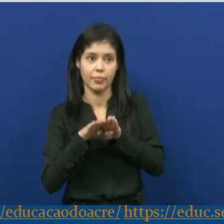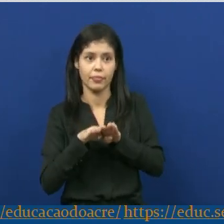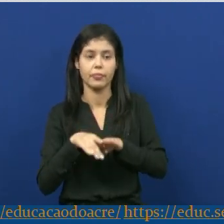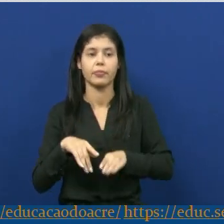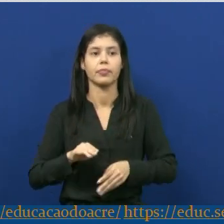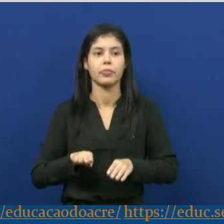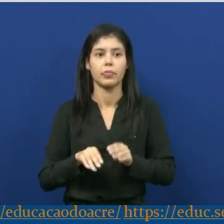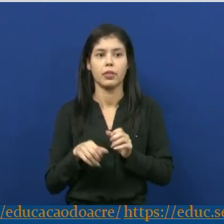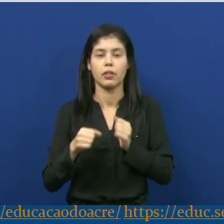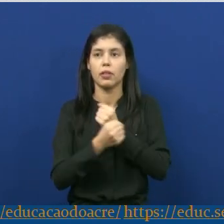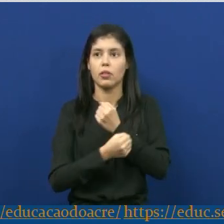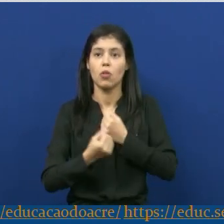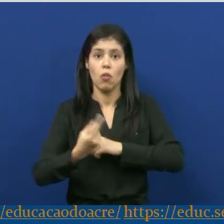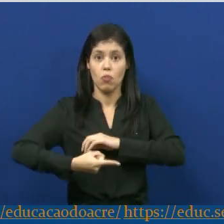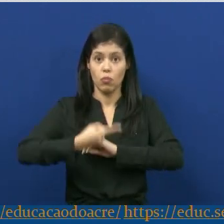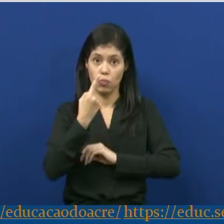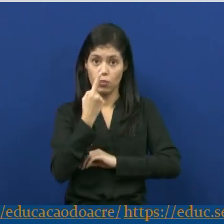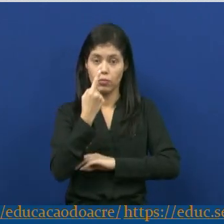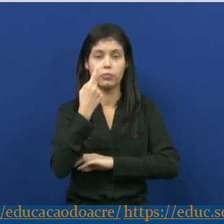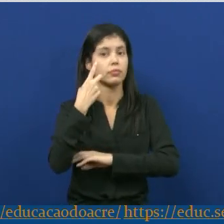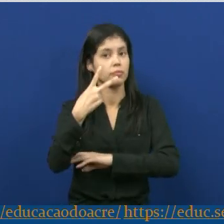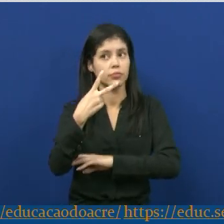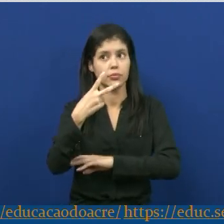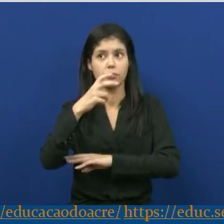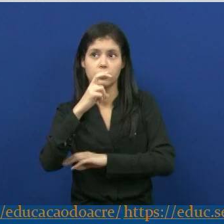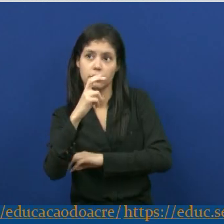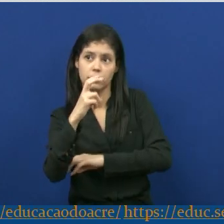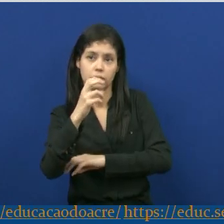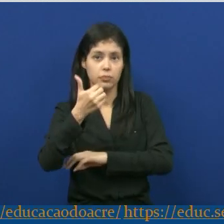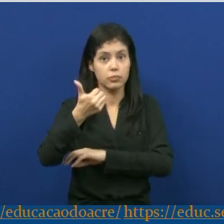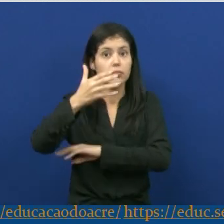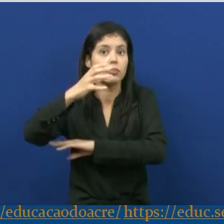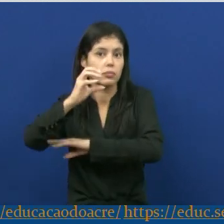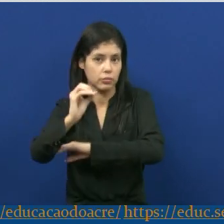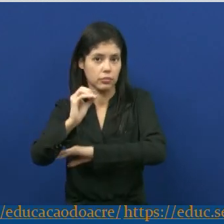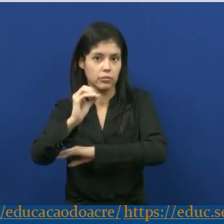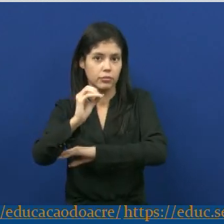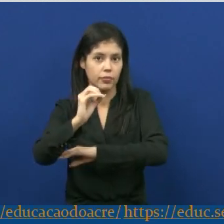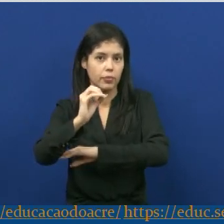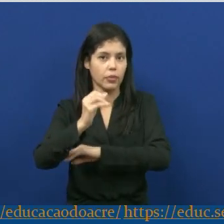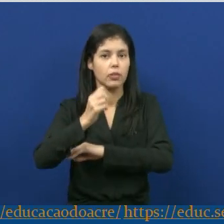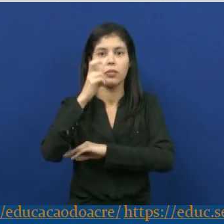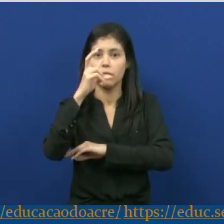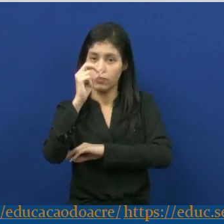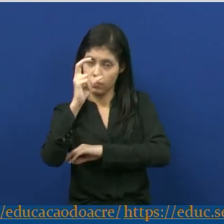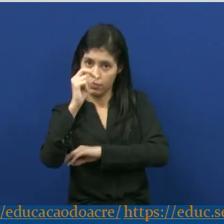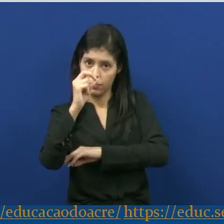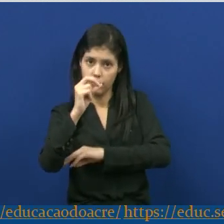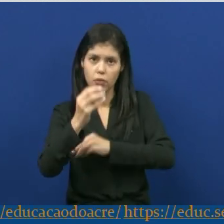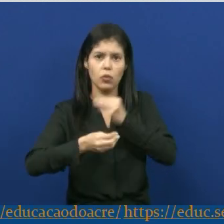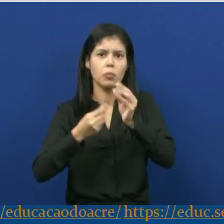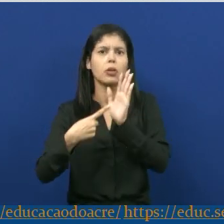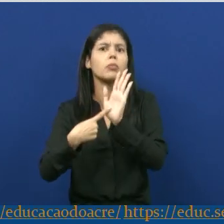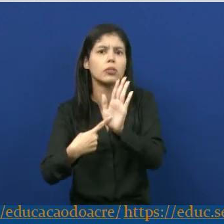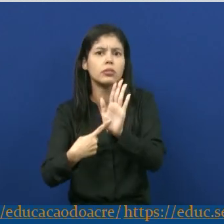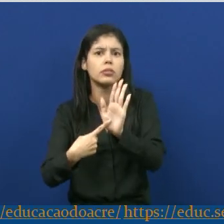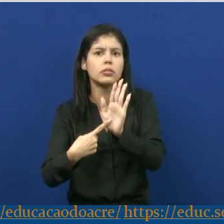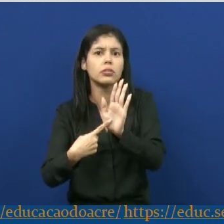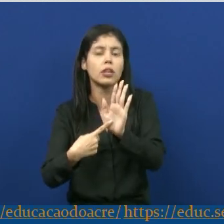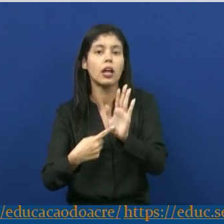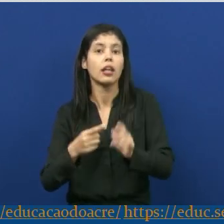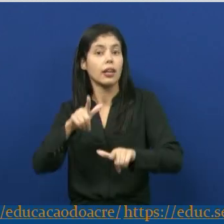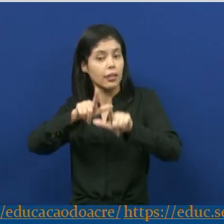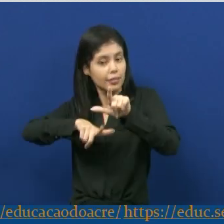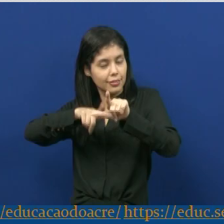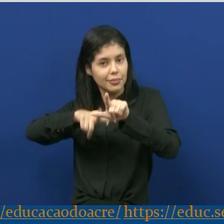o sistema de numeração decimal número 1 o número cinco o número 10 o número 50 como é que é representada através